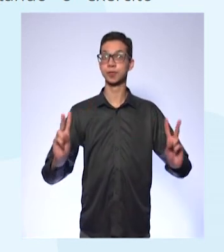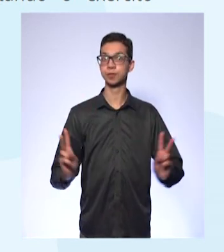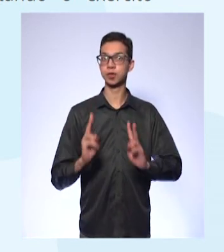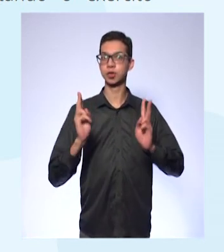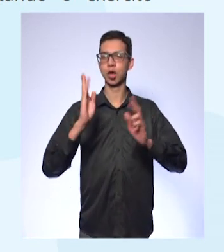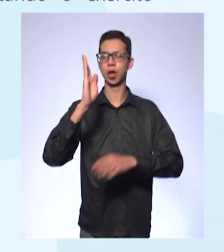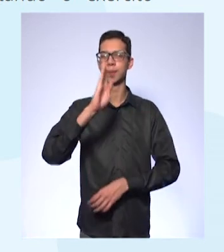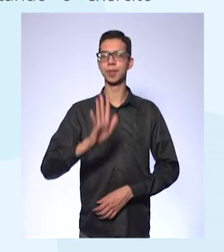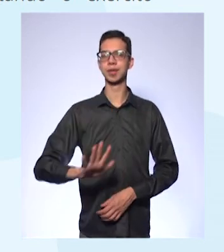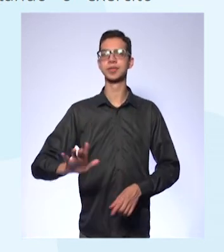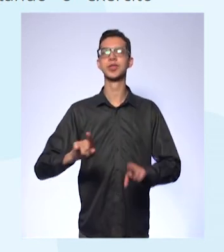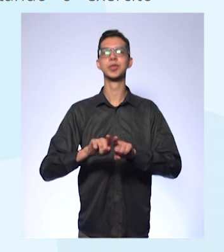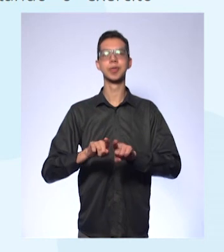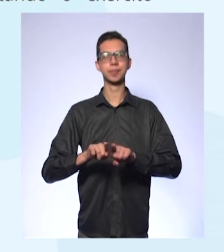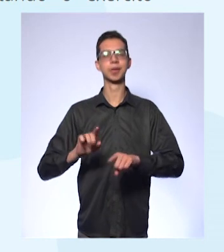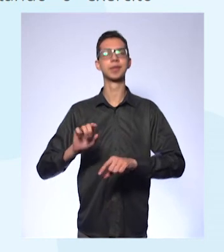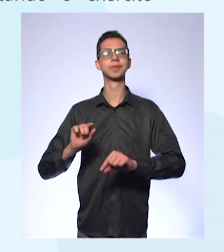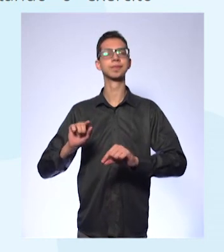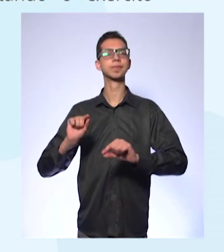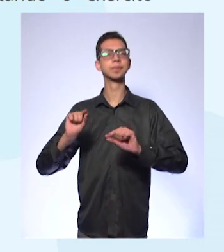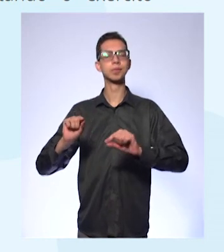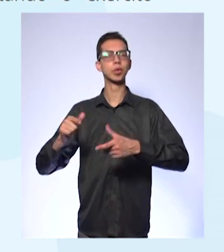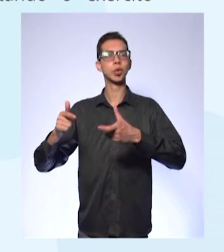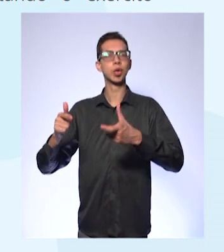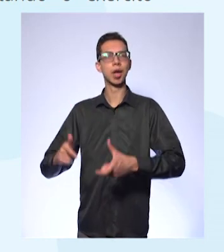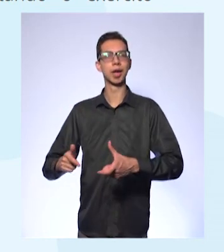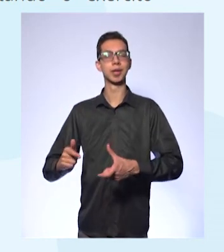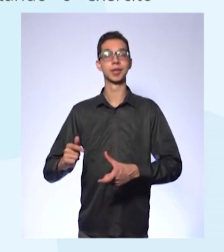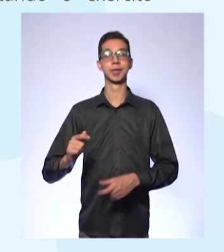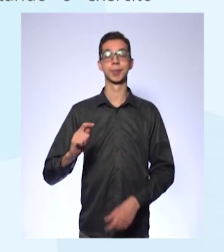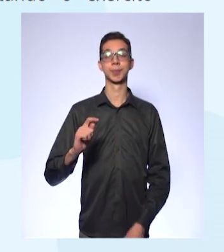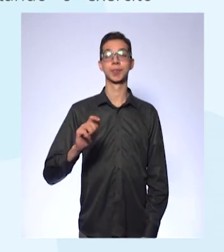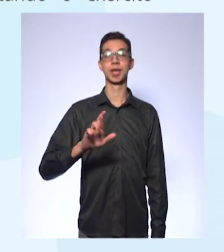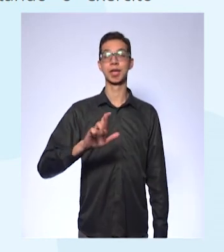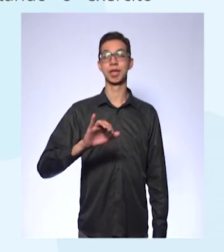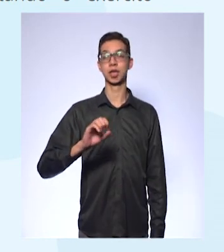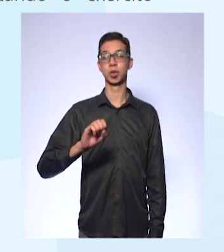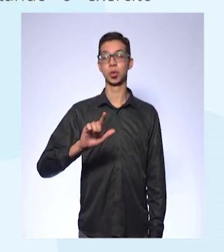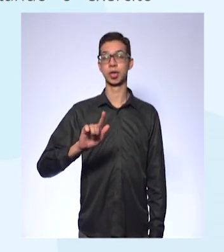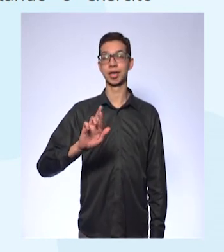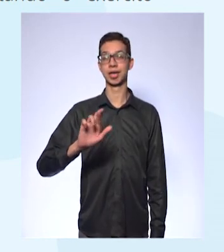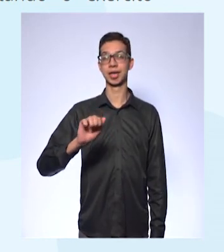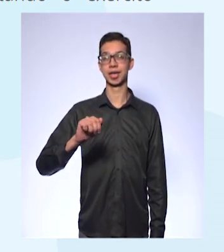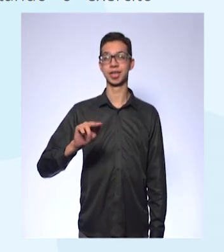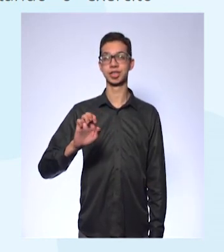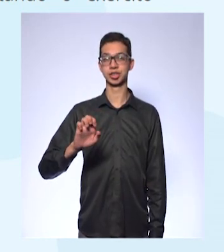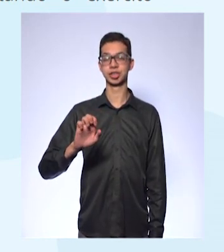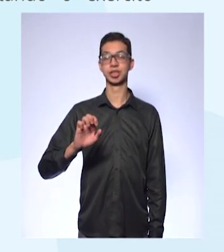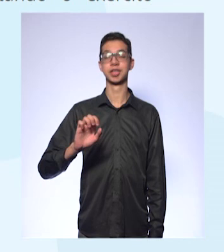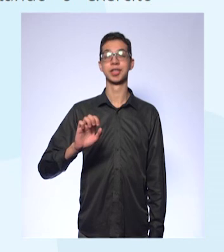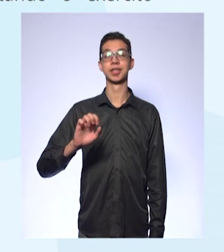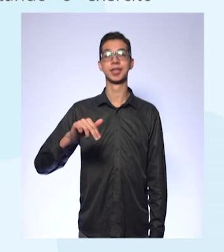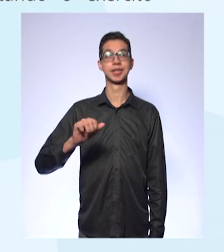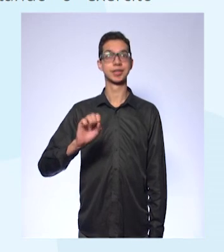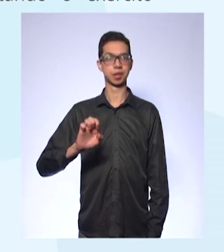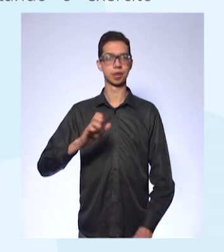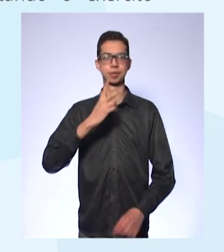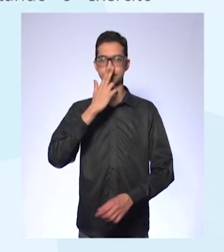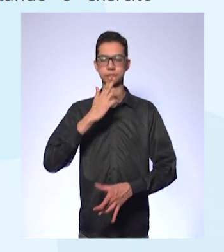República Rio-Grandense ao Império Brasileiro. Ué, se teve uma reincorporação da